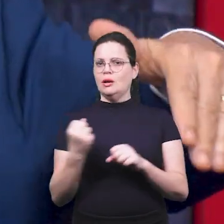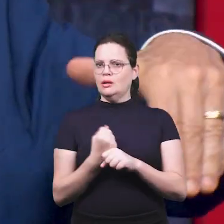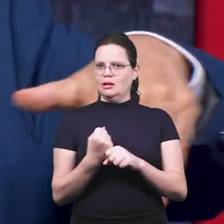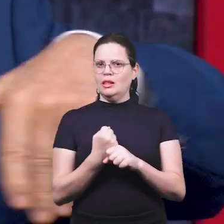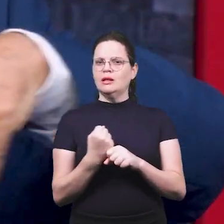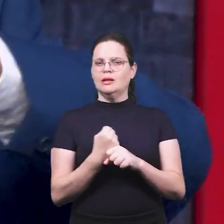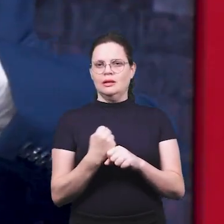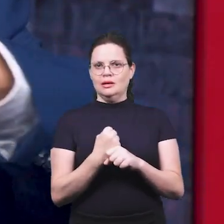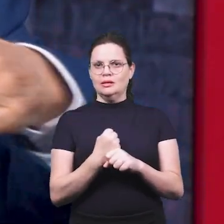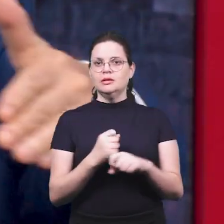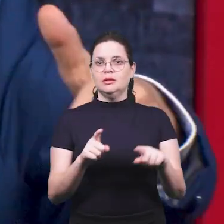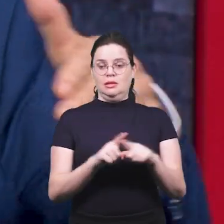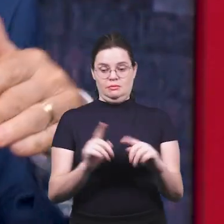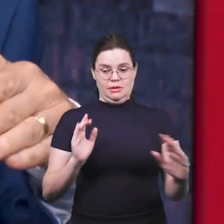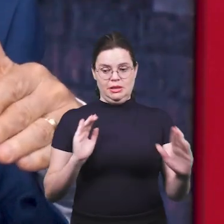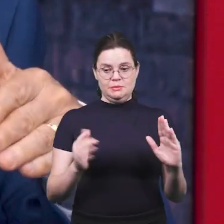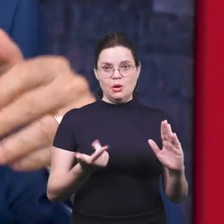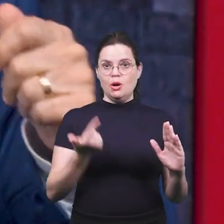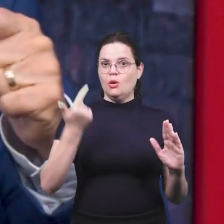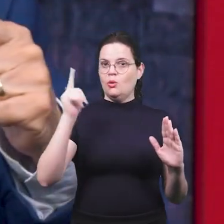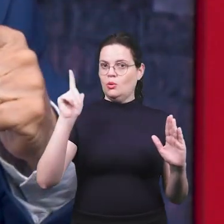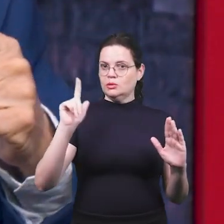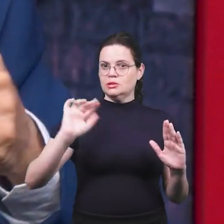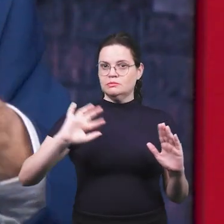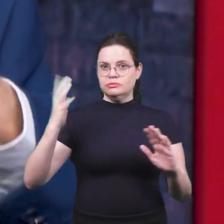coisas sucederam nesse tempo.